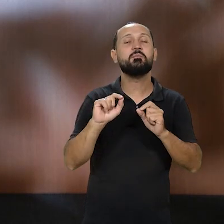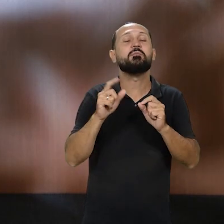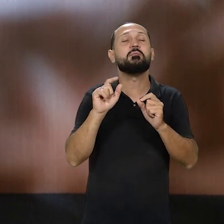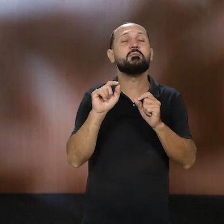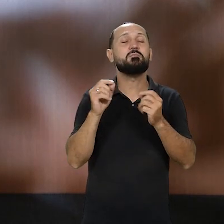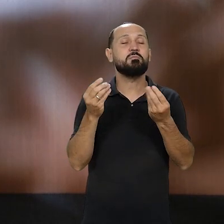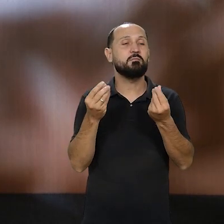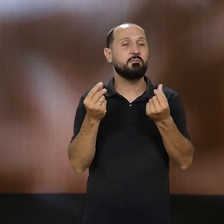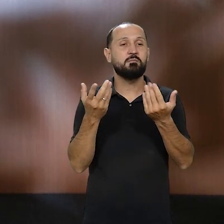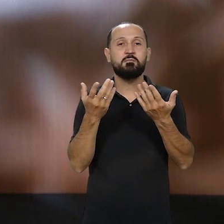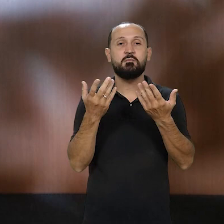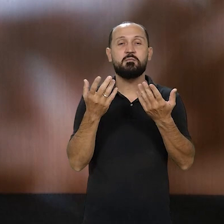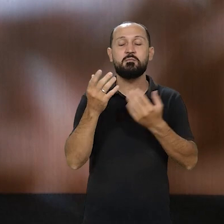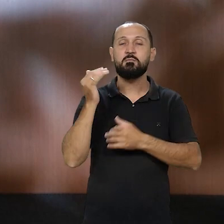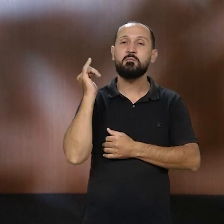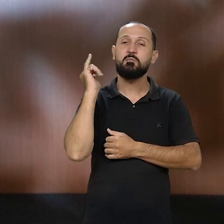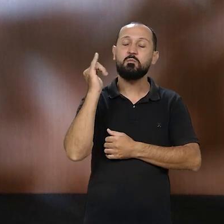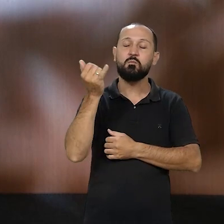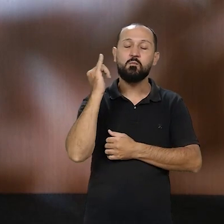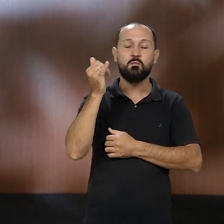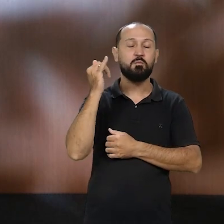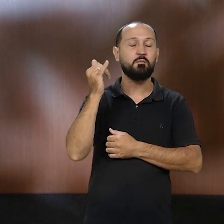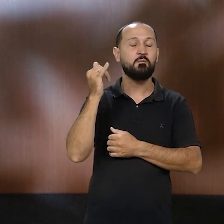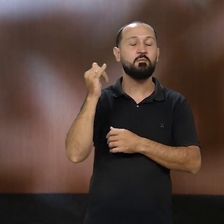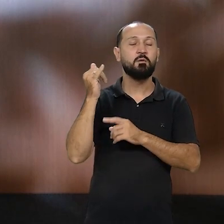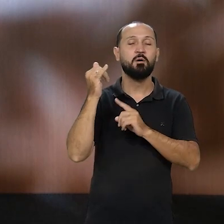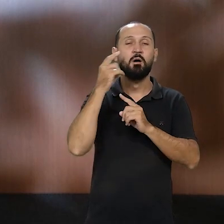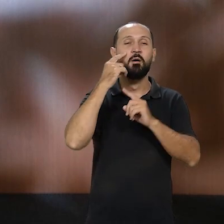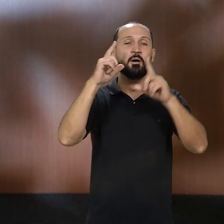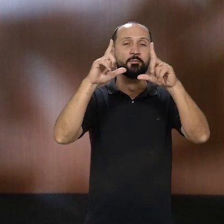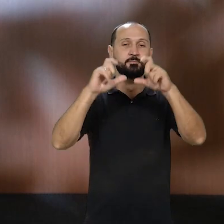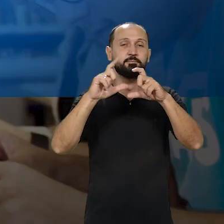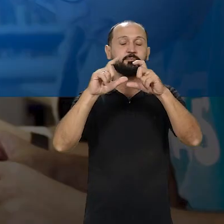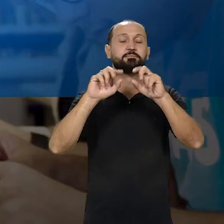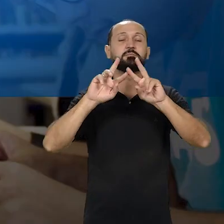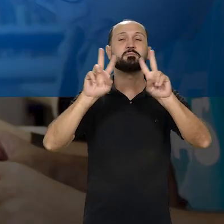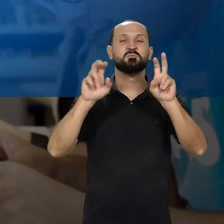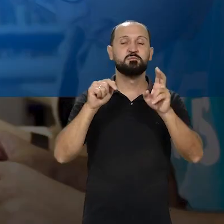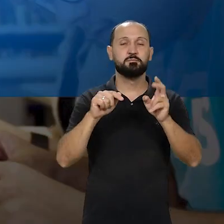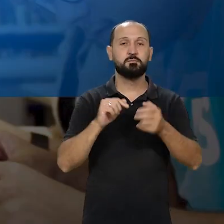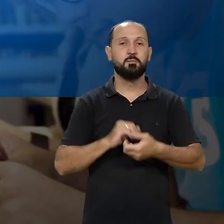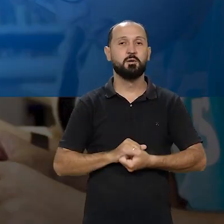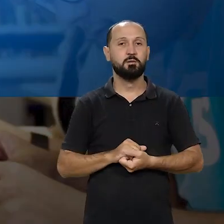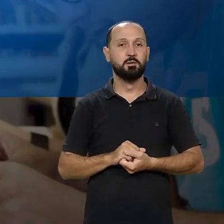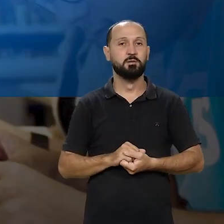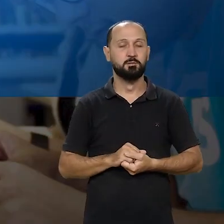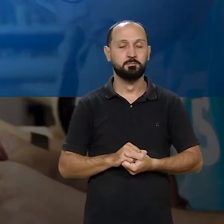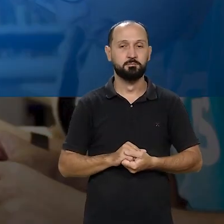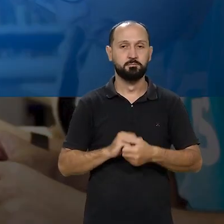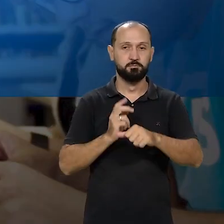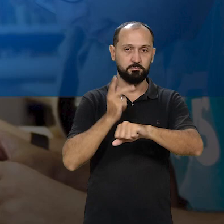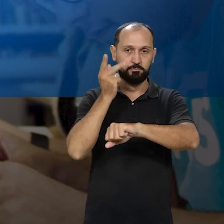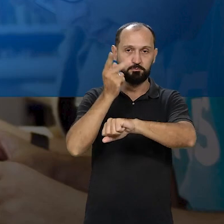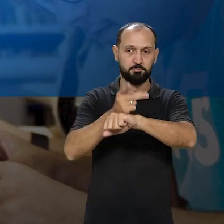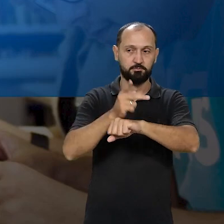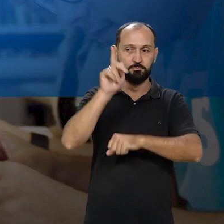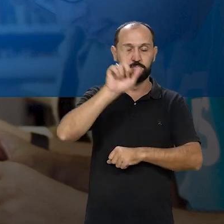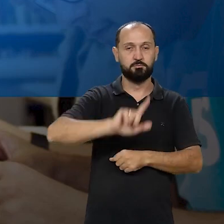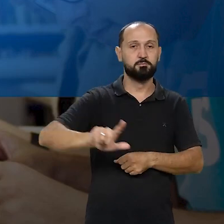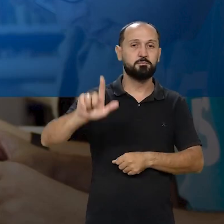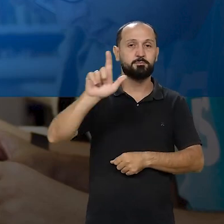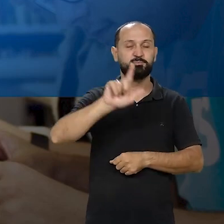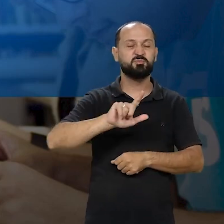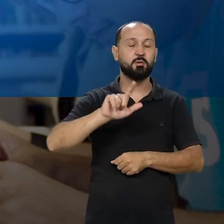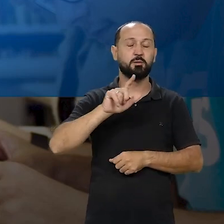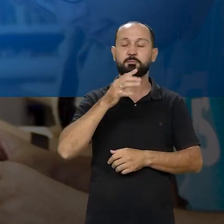do que esse conto Fotografia trata? João, os prêmios literários, eles